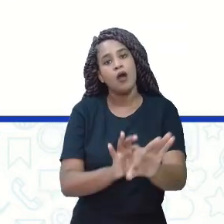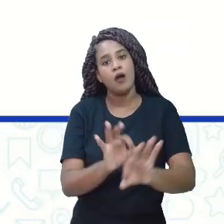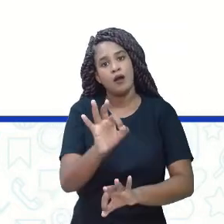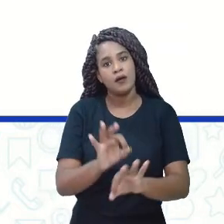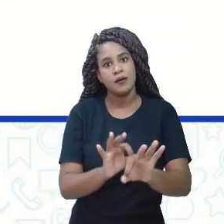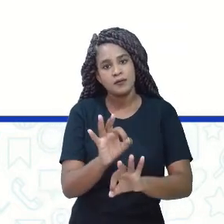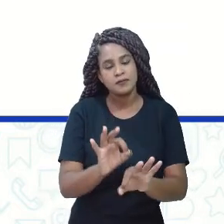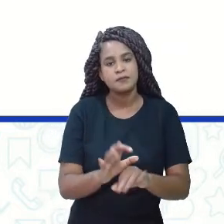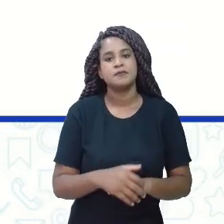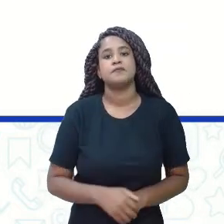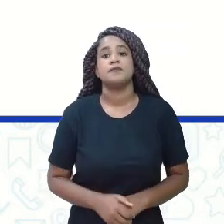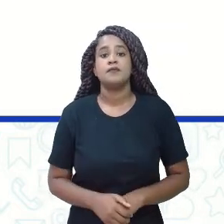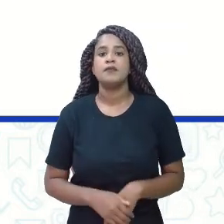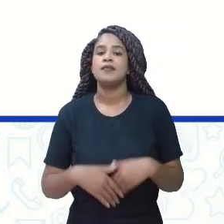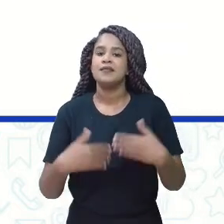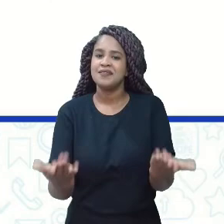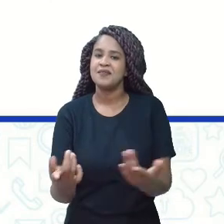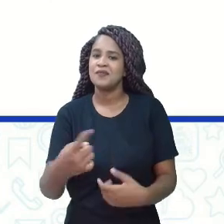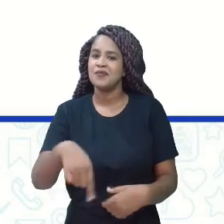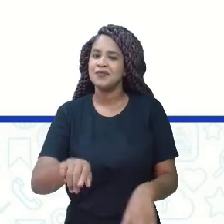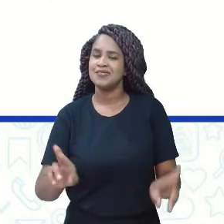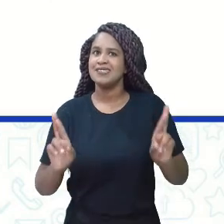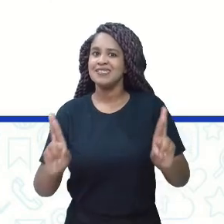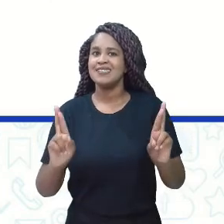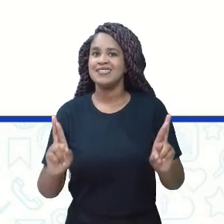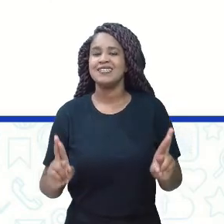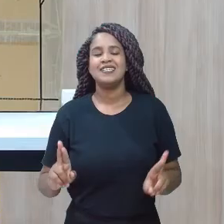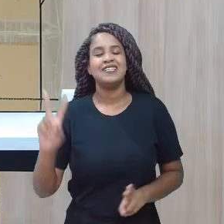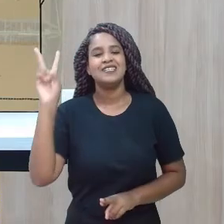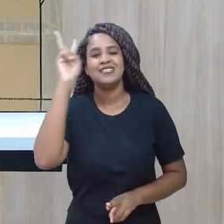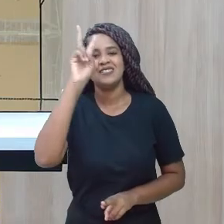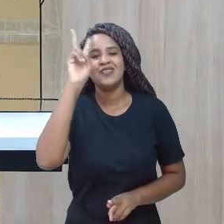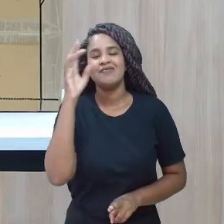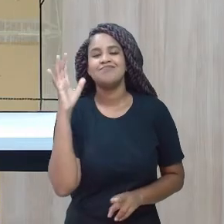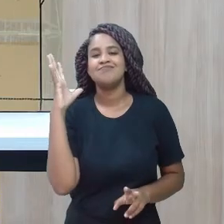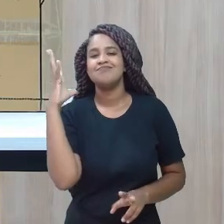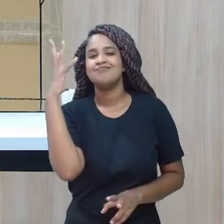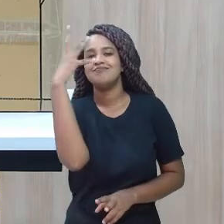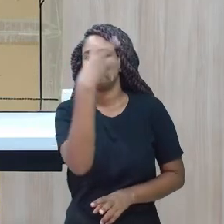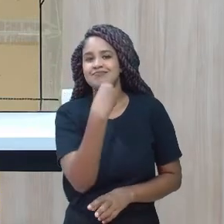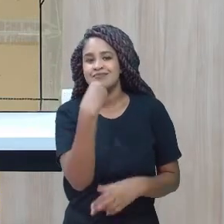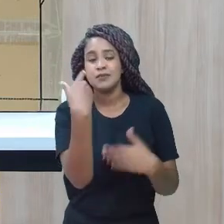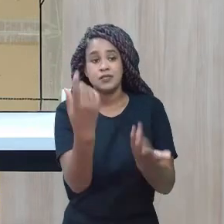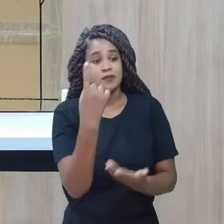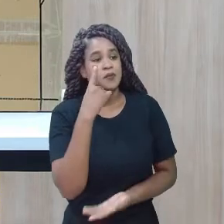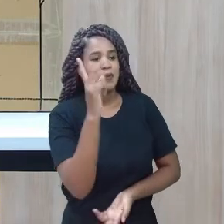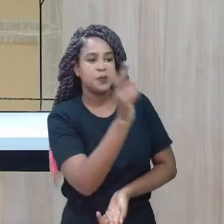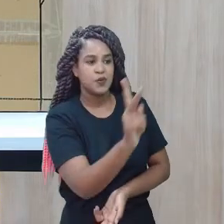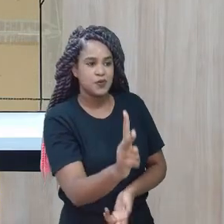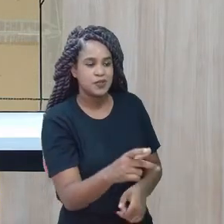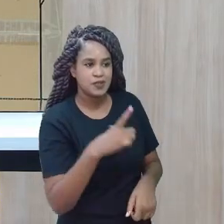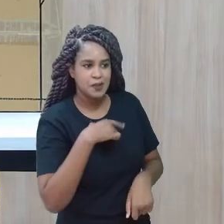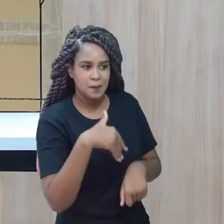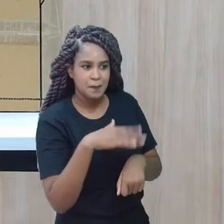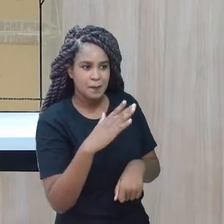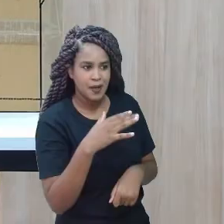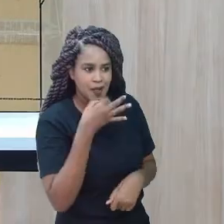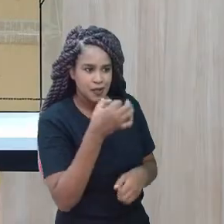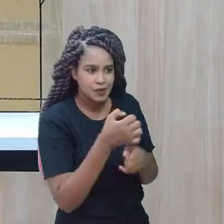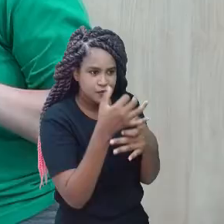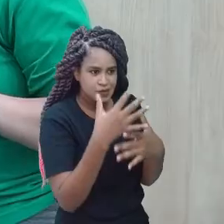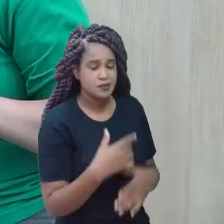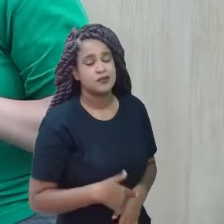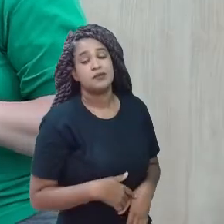viver lindas histórias. Professora Vilma, mais algum comentário?